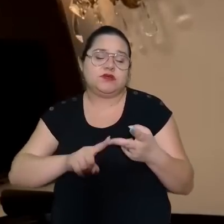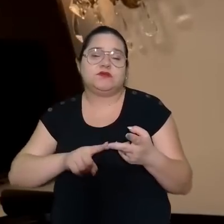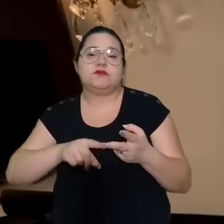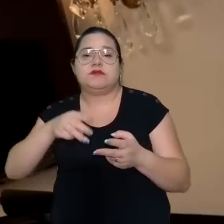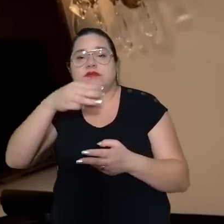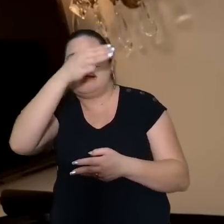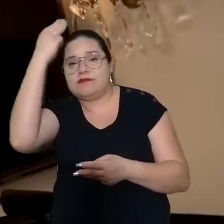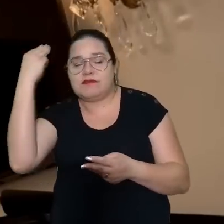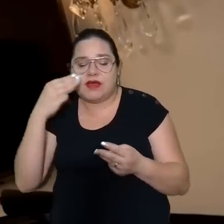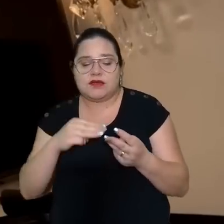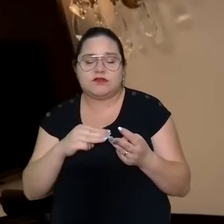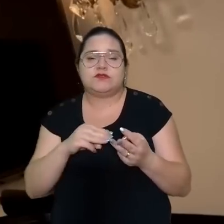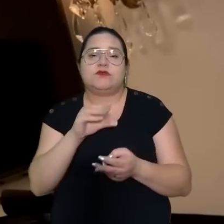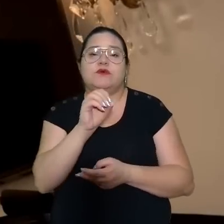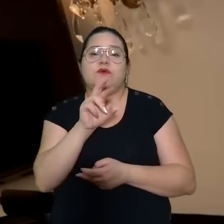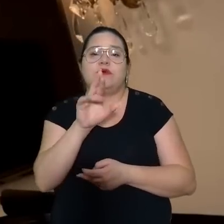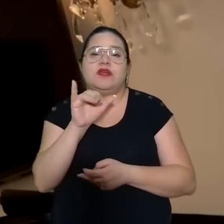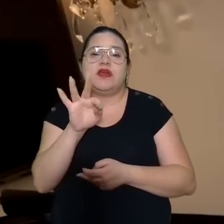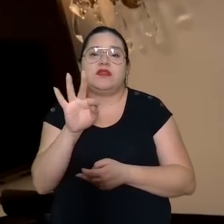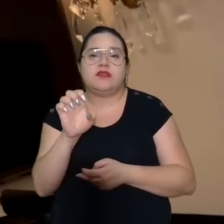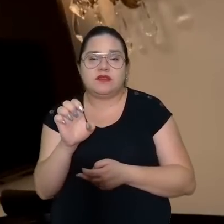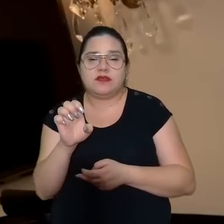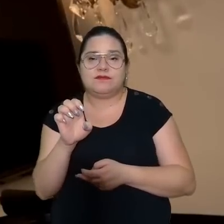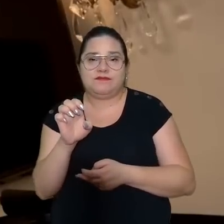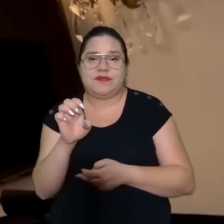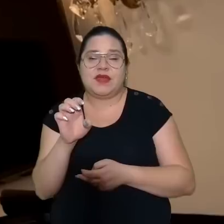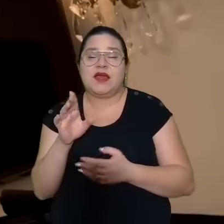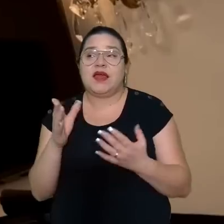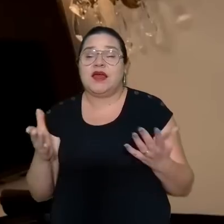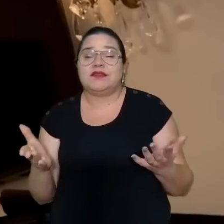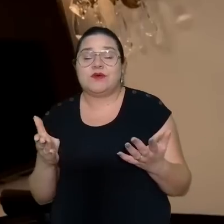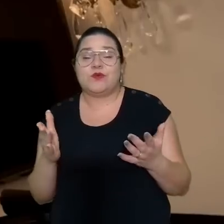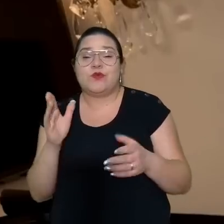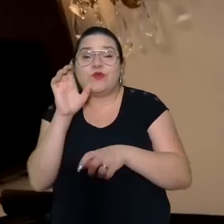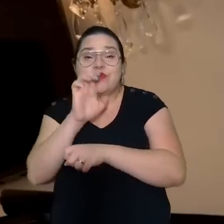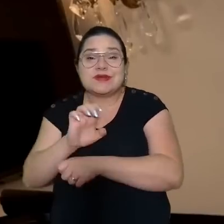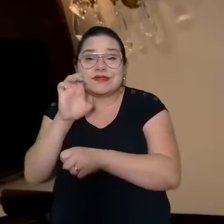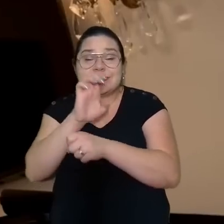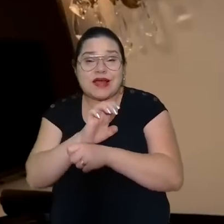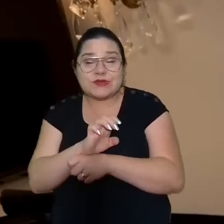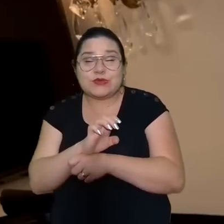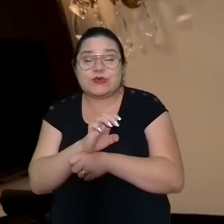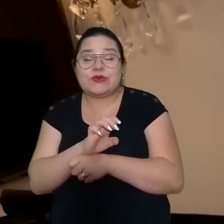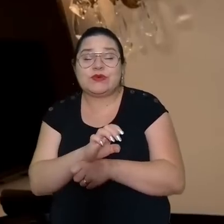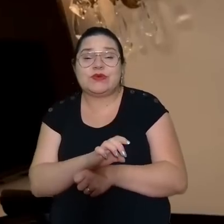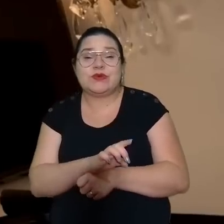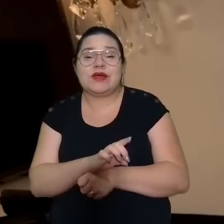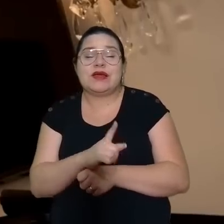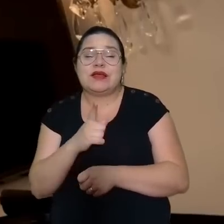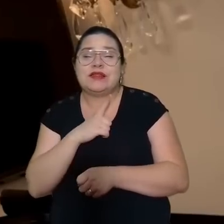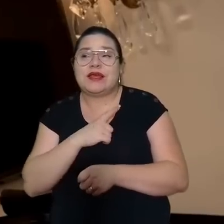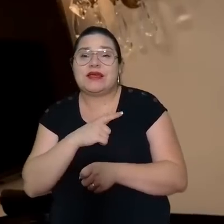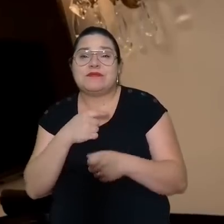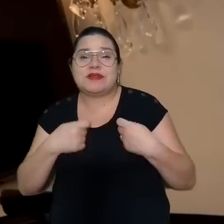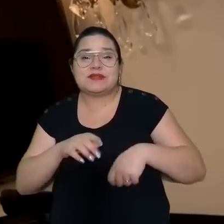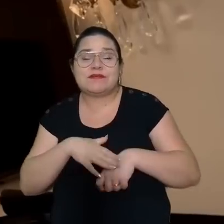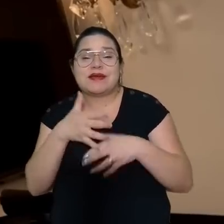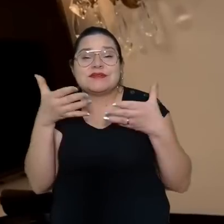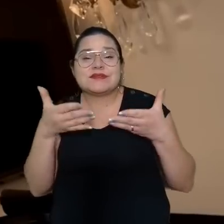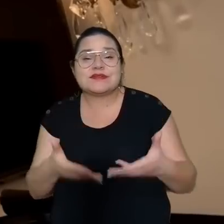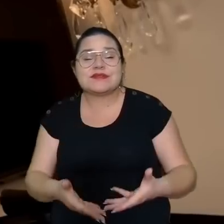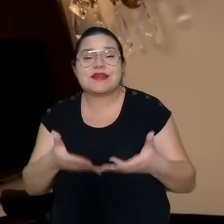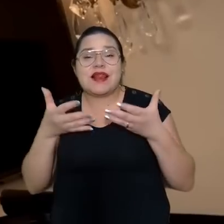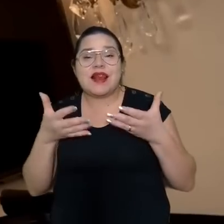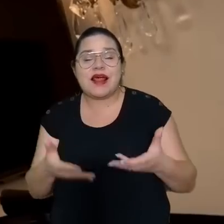Então, o Estado tem que estar menos e tem que estar cada vez mais leve das costas do